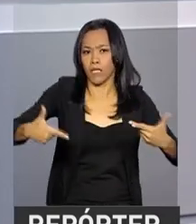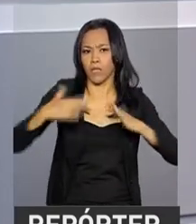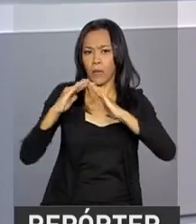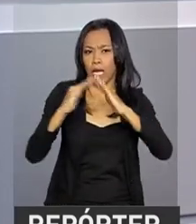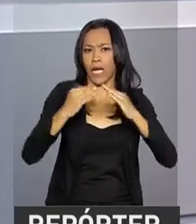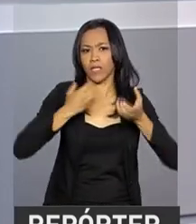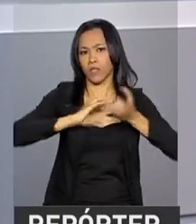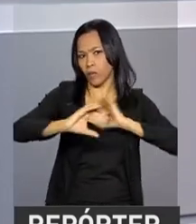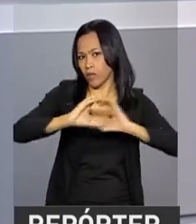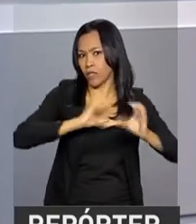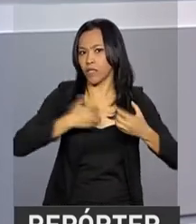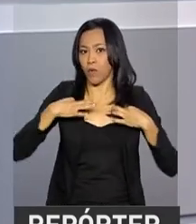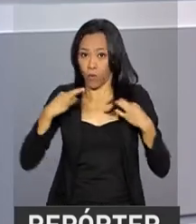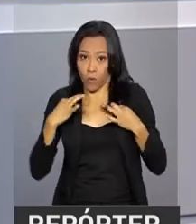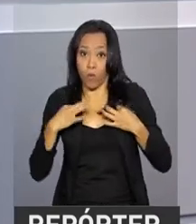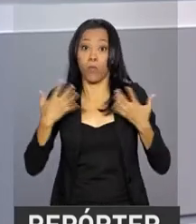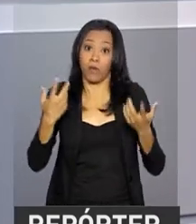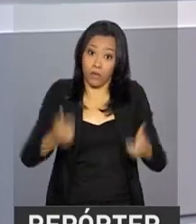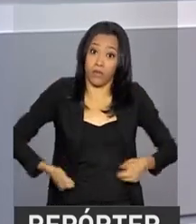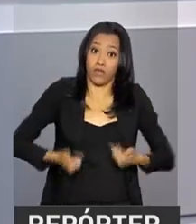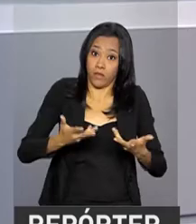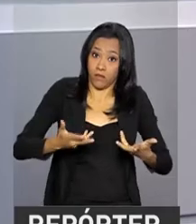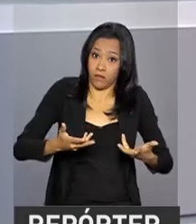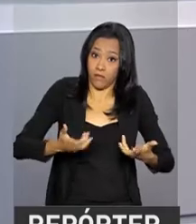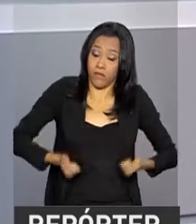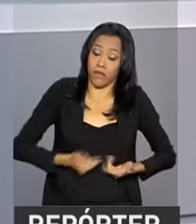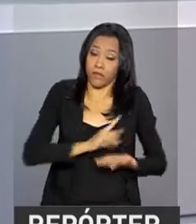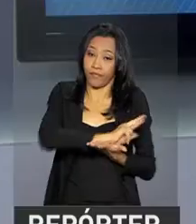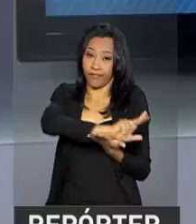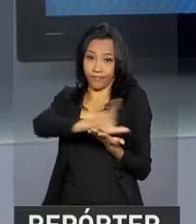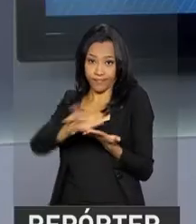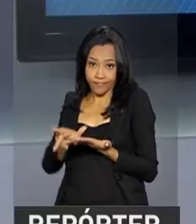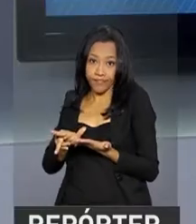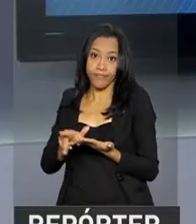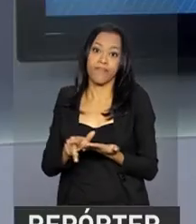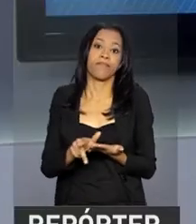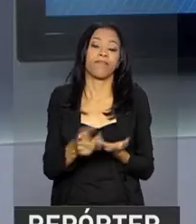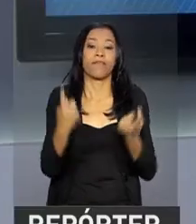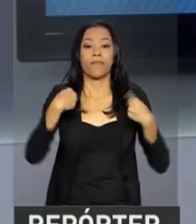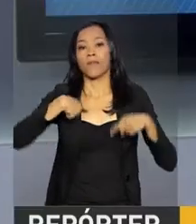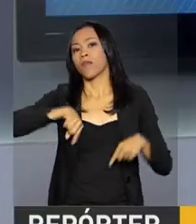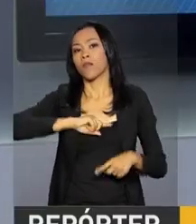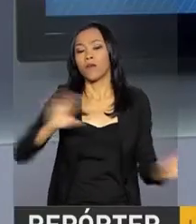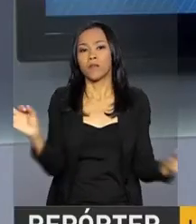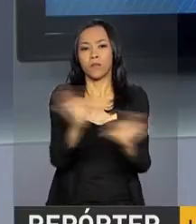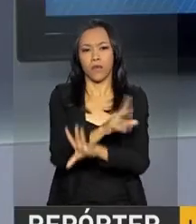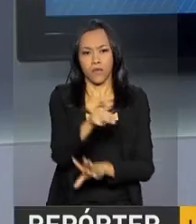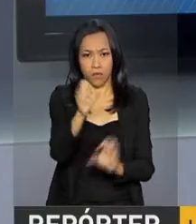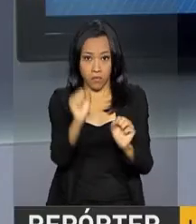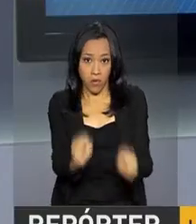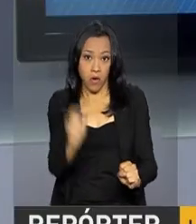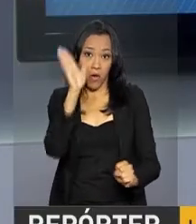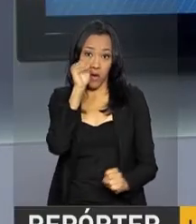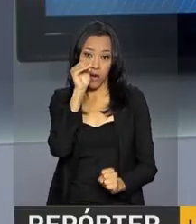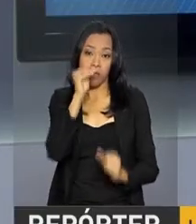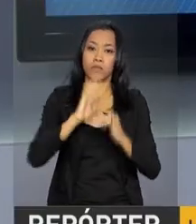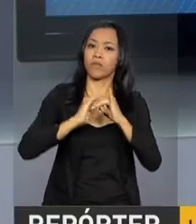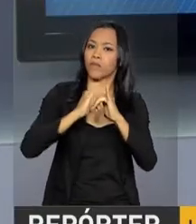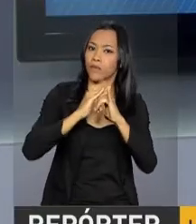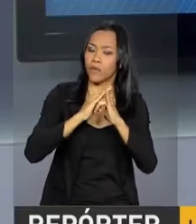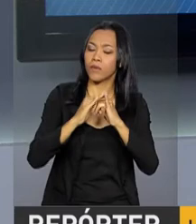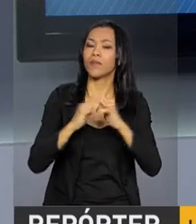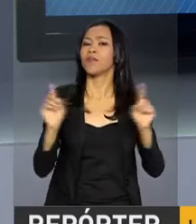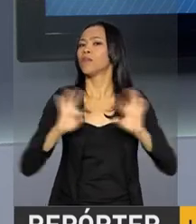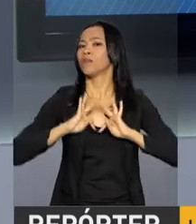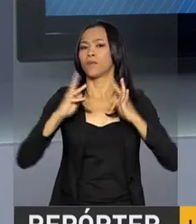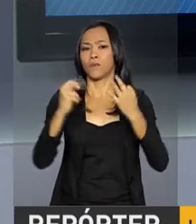habitação, comunicação, vestuário e despesas diversas. Nós ficamos por aqui. Você pode rever as reportagens no YouTube